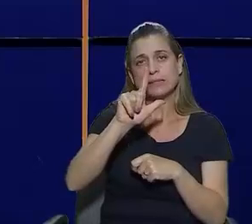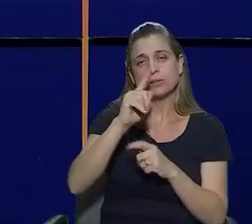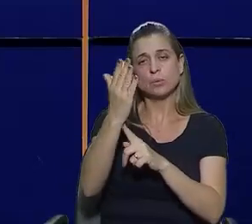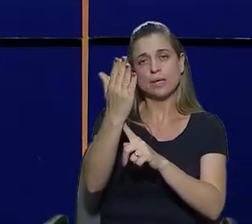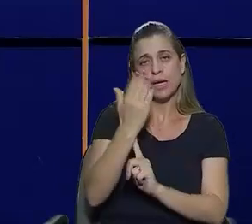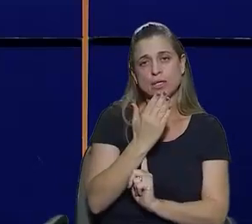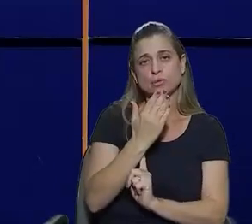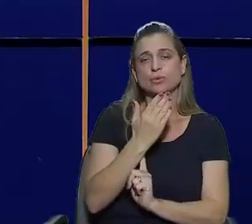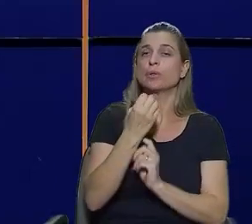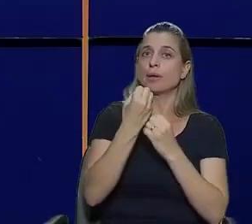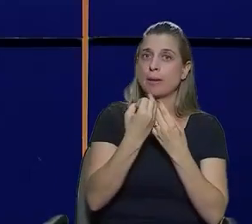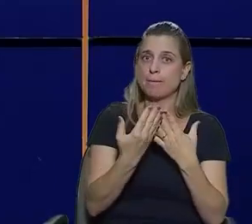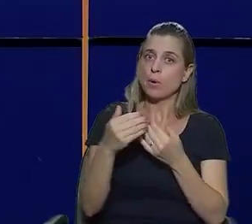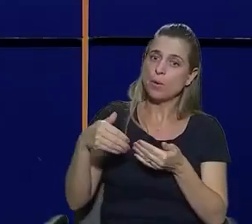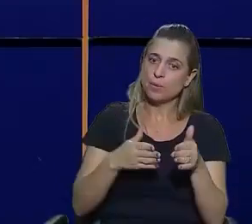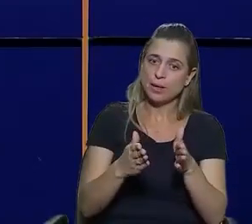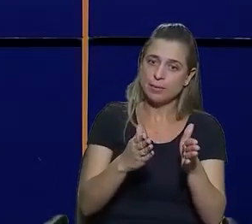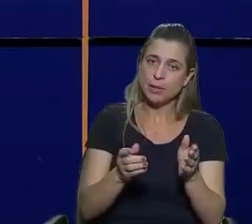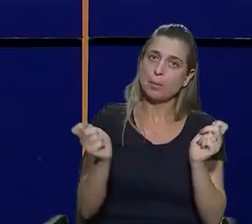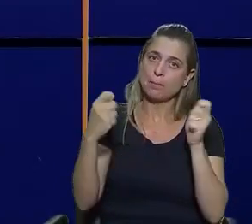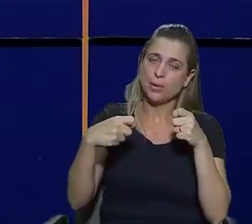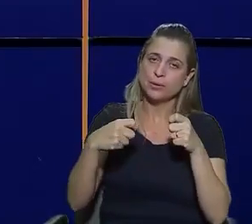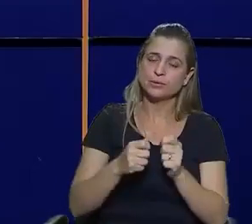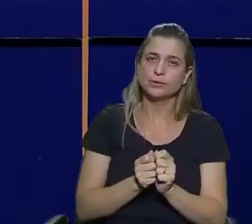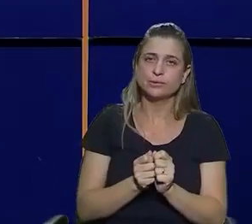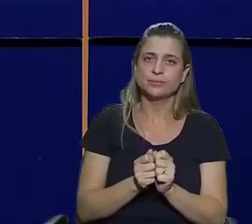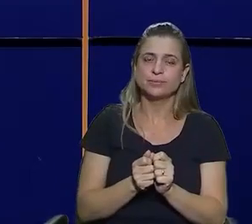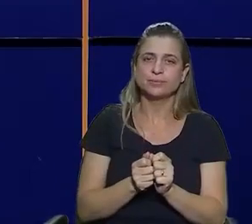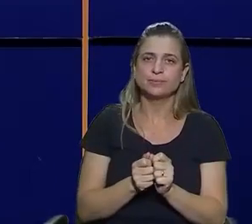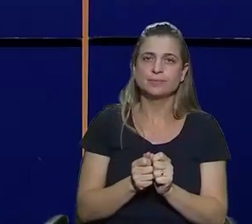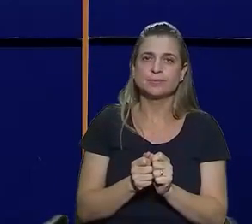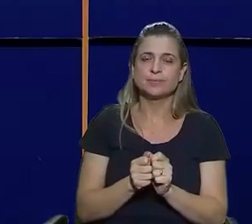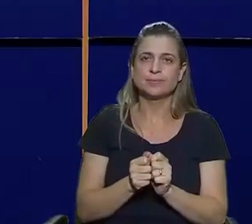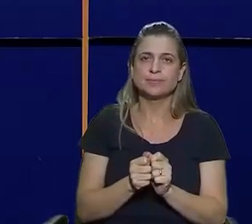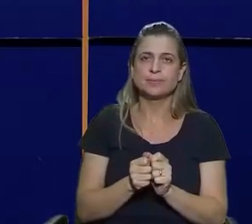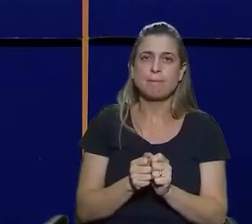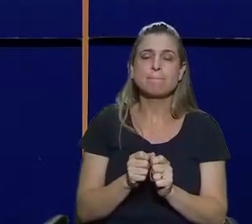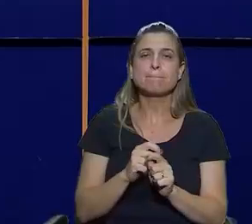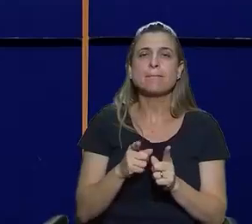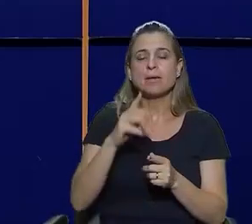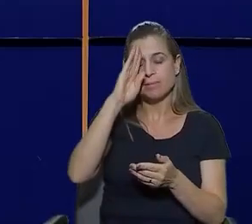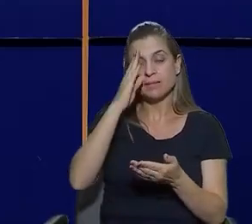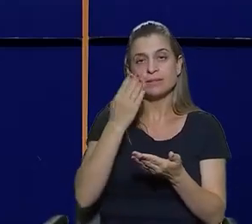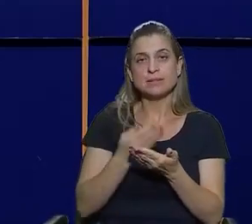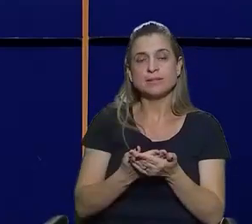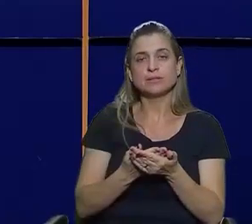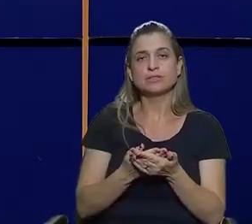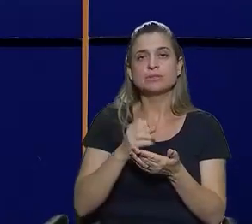caminho, mas eu acredito que quem se propõe à